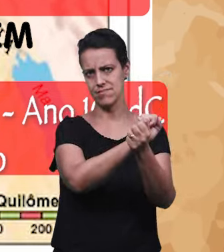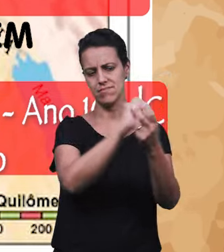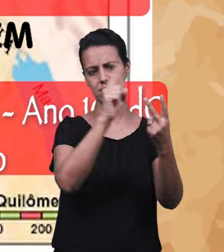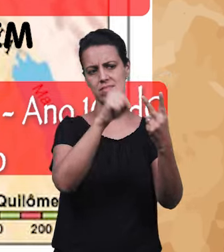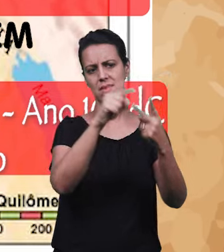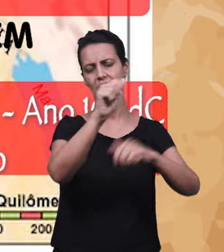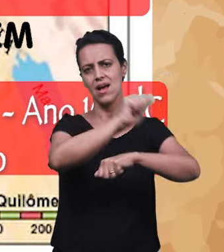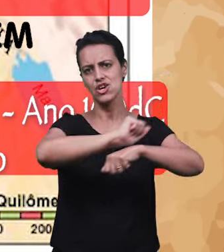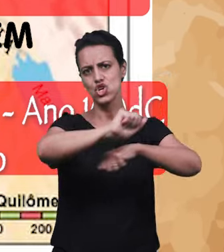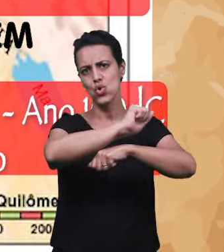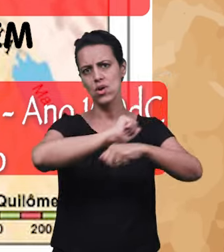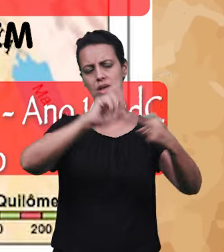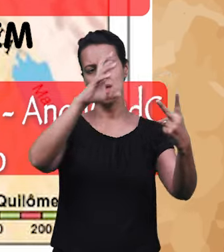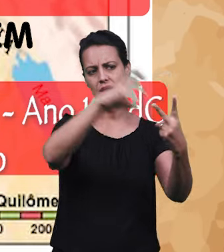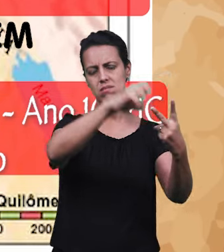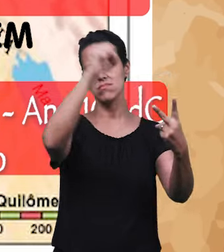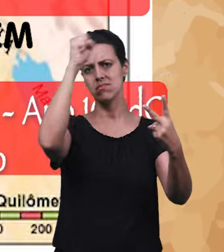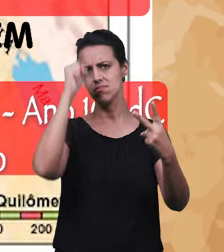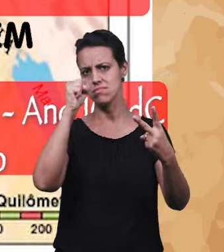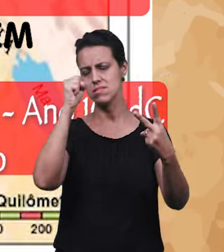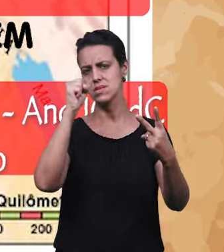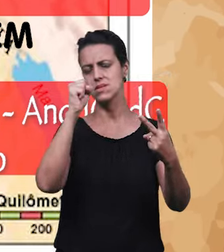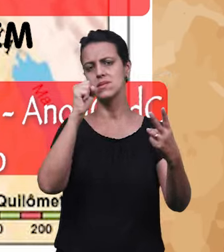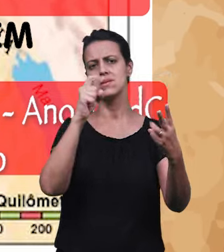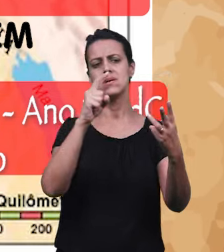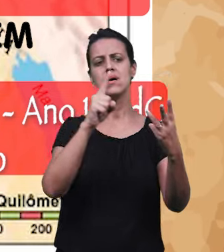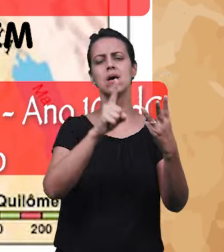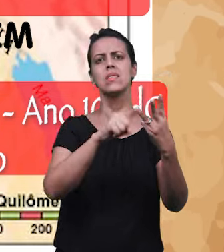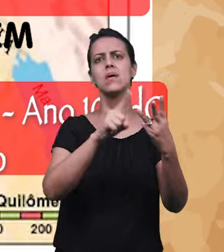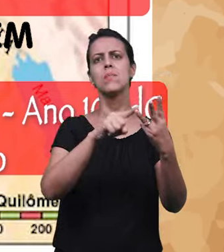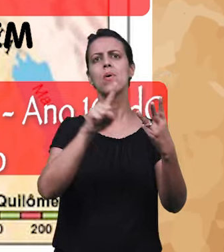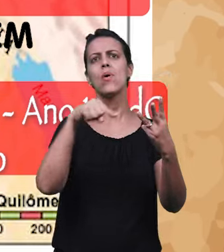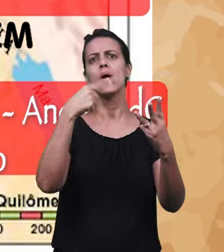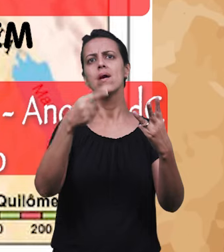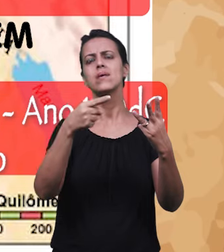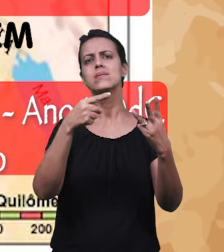na Antioquia, pegou o Inácio.